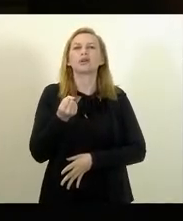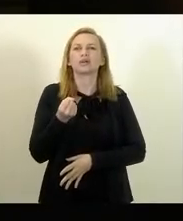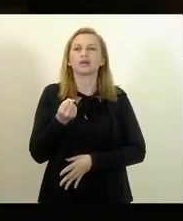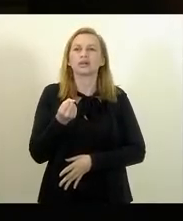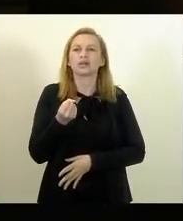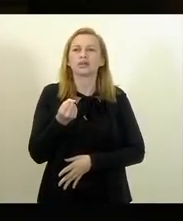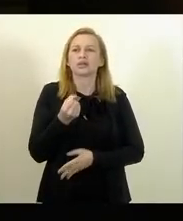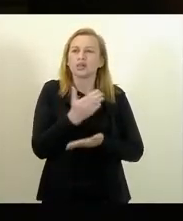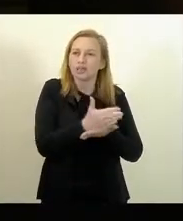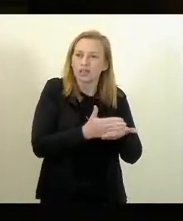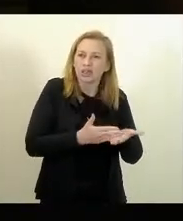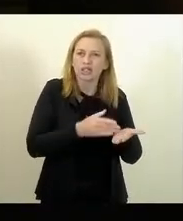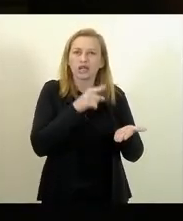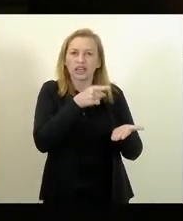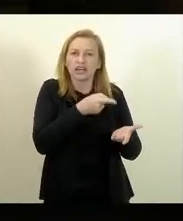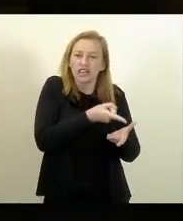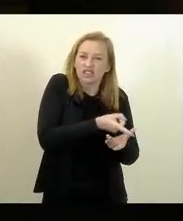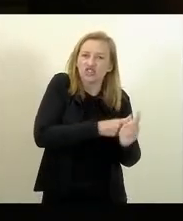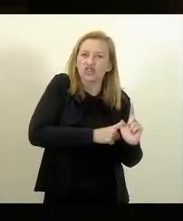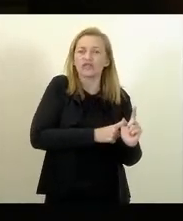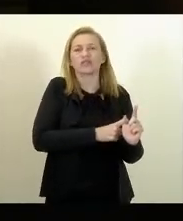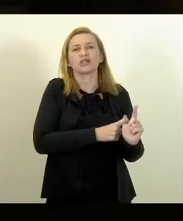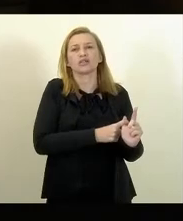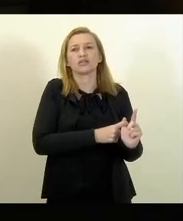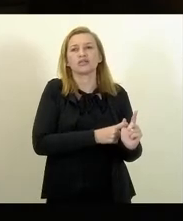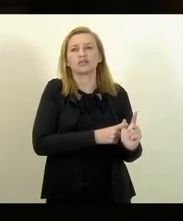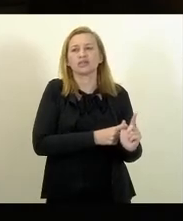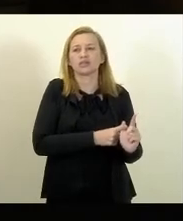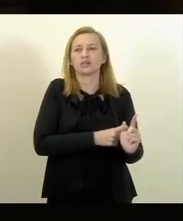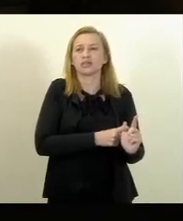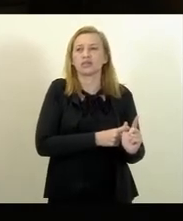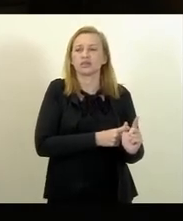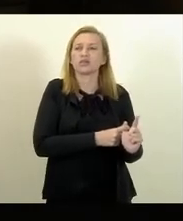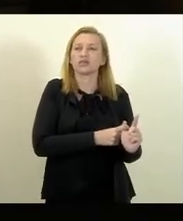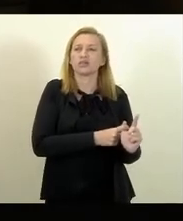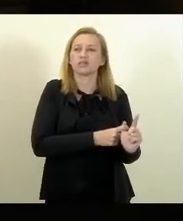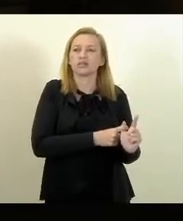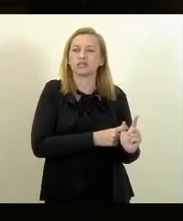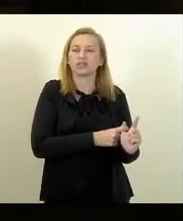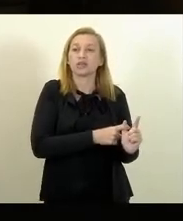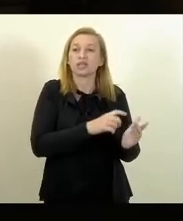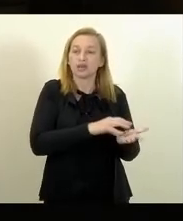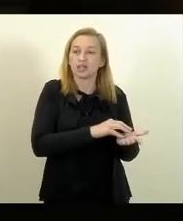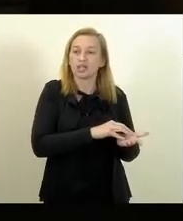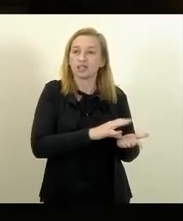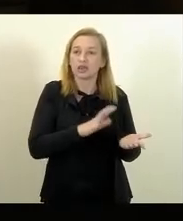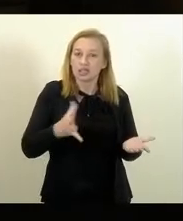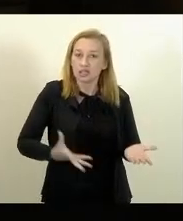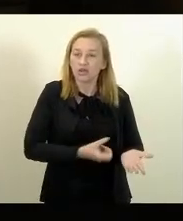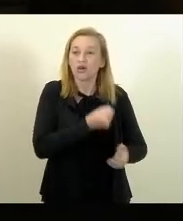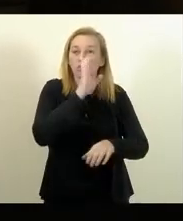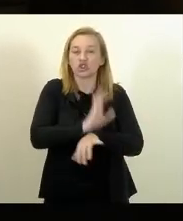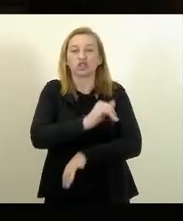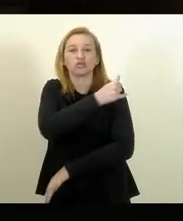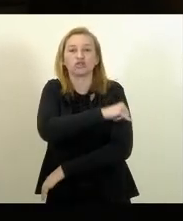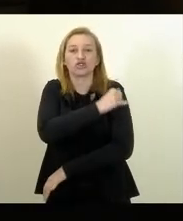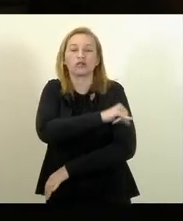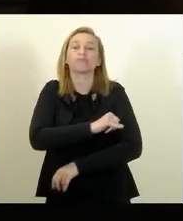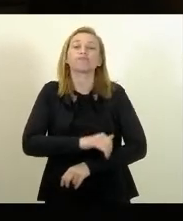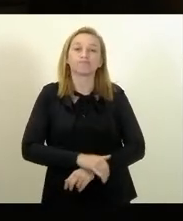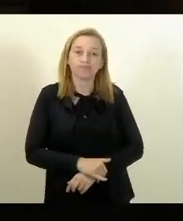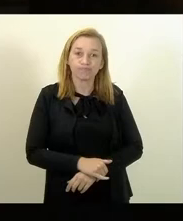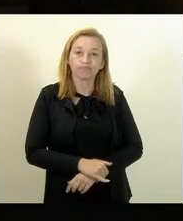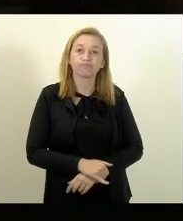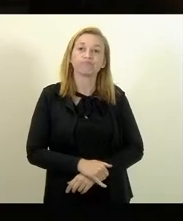parte daquilo que é dívida ativa e salvar o Estado do Rio de Janeiro